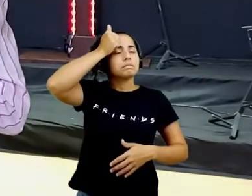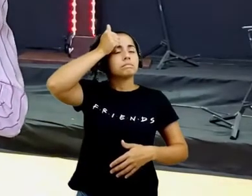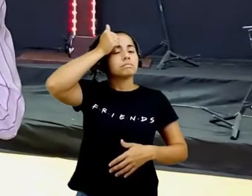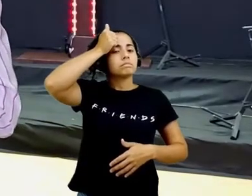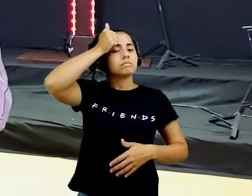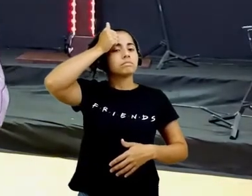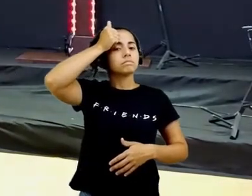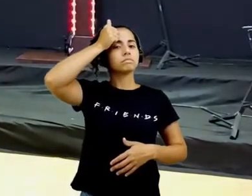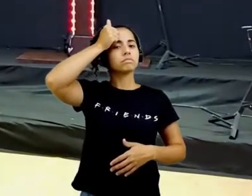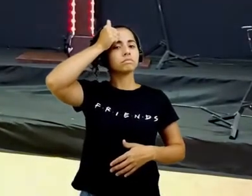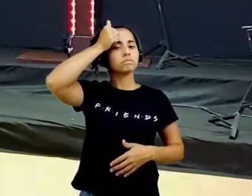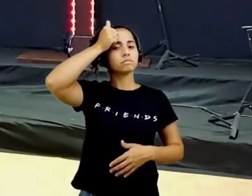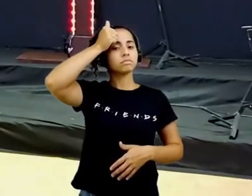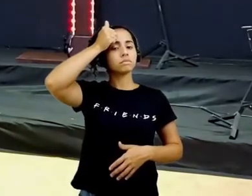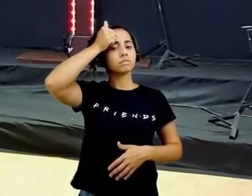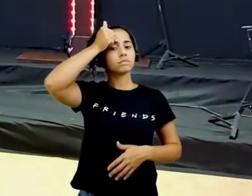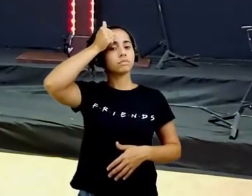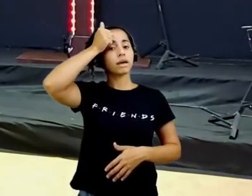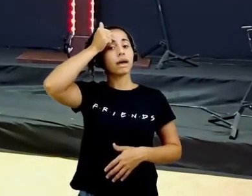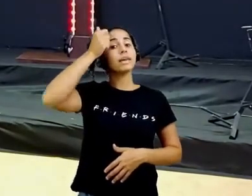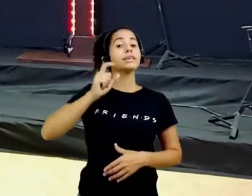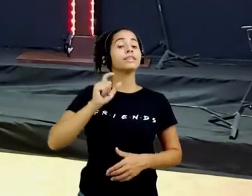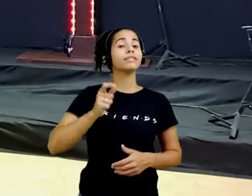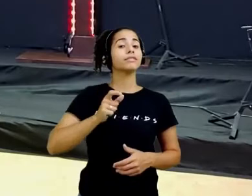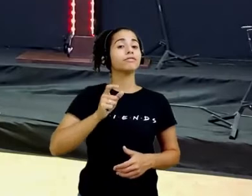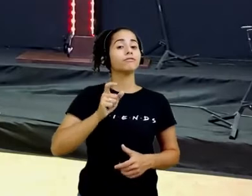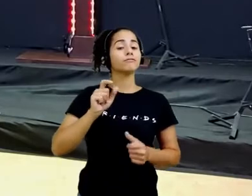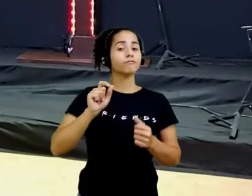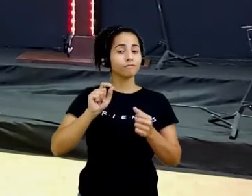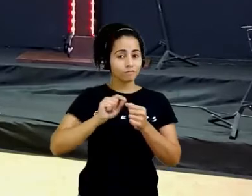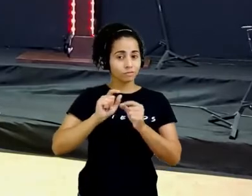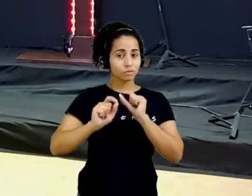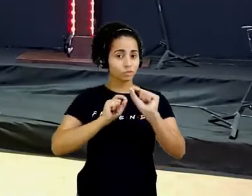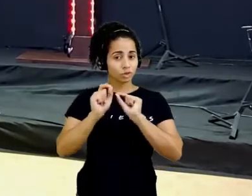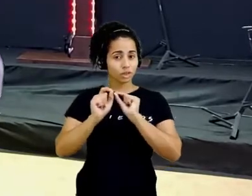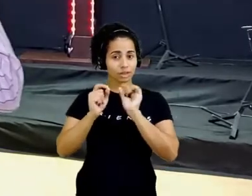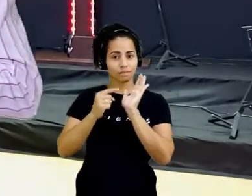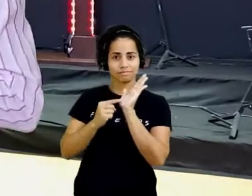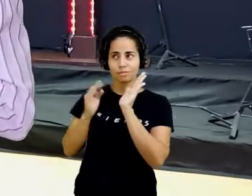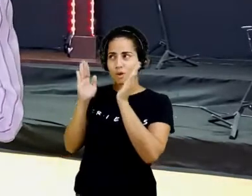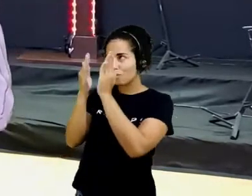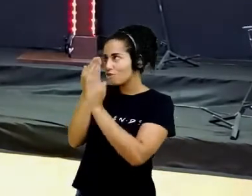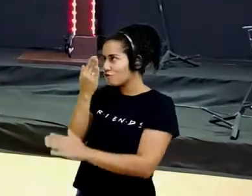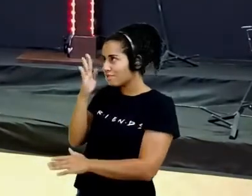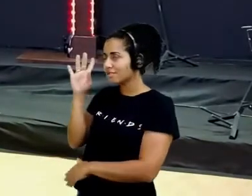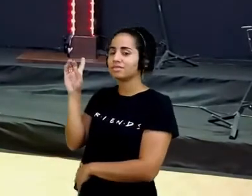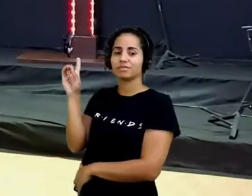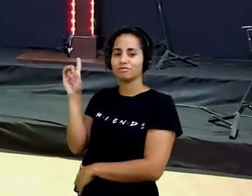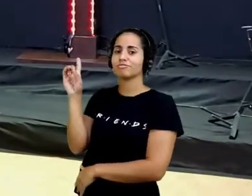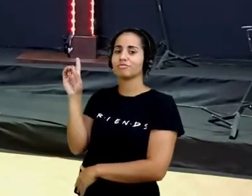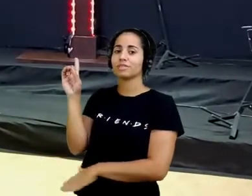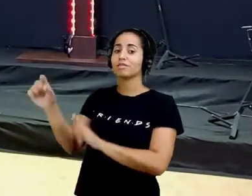ele se coloca diante da misericórdia de Deus. E aí, queridos, no